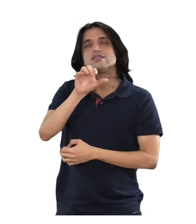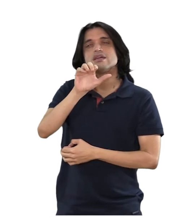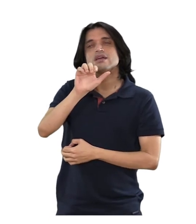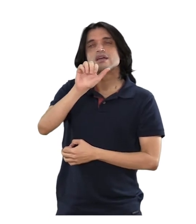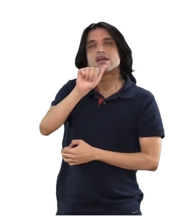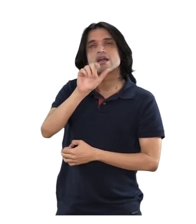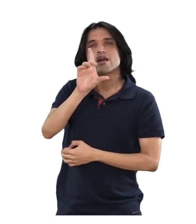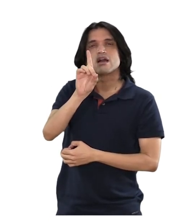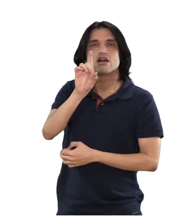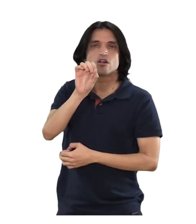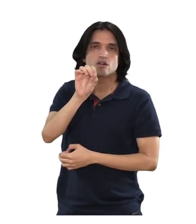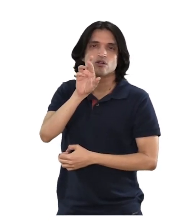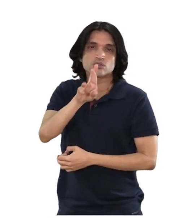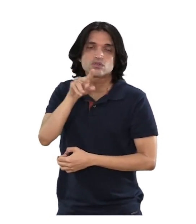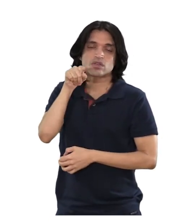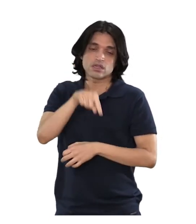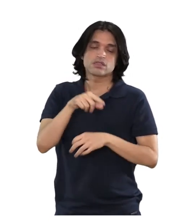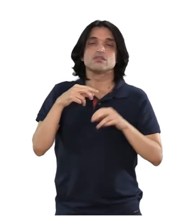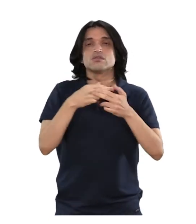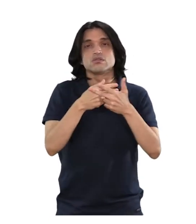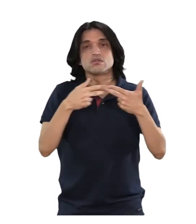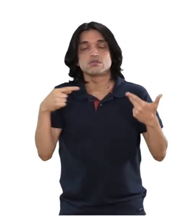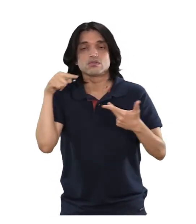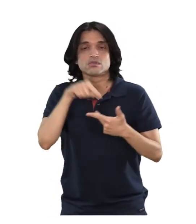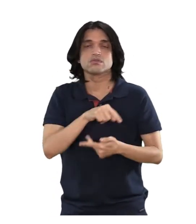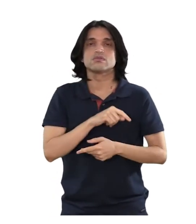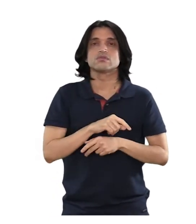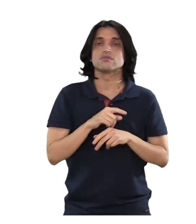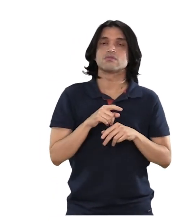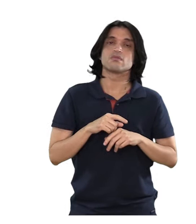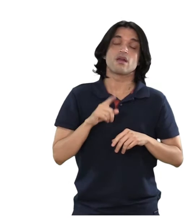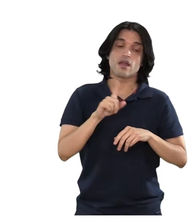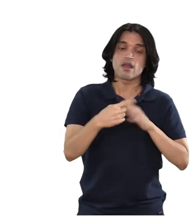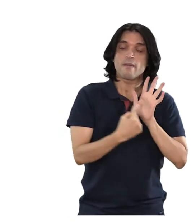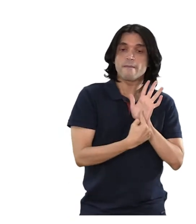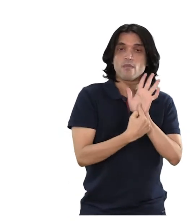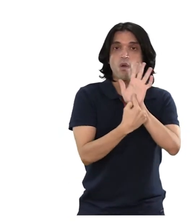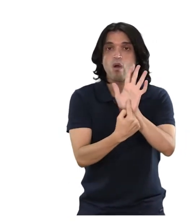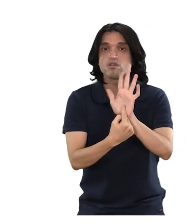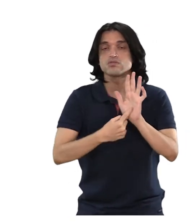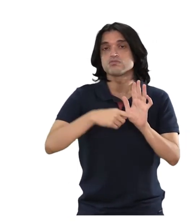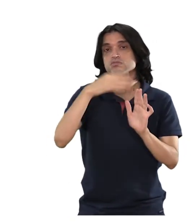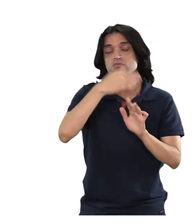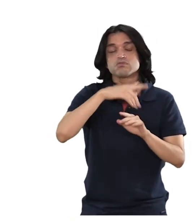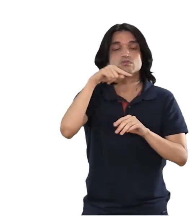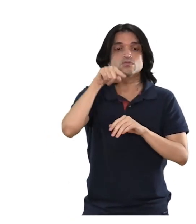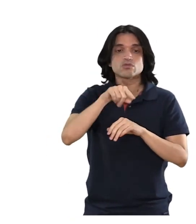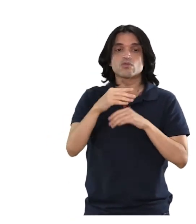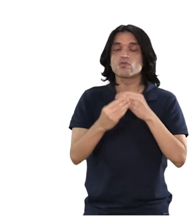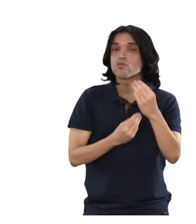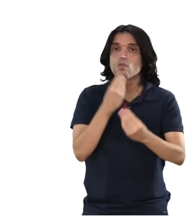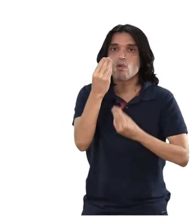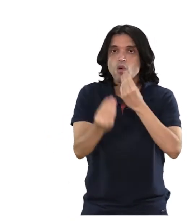modalizadores discursivos. Esses elementos são os encarregados de evidenciar o modo como o falante